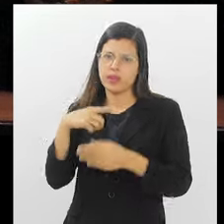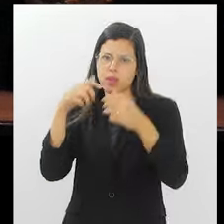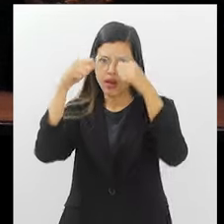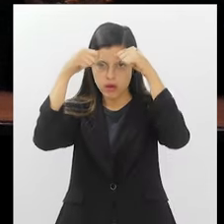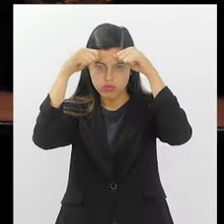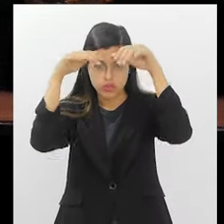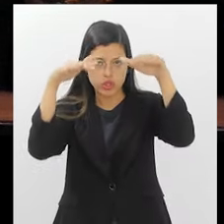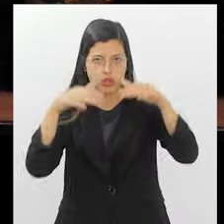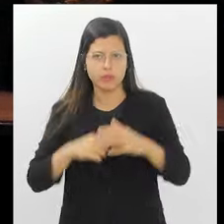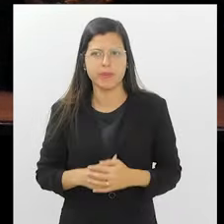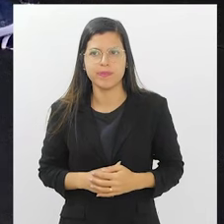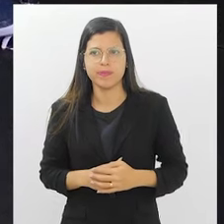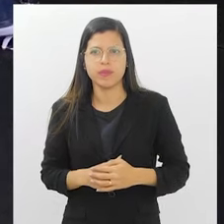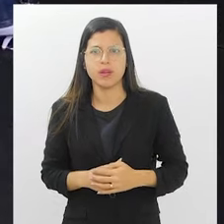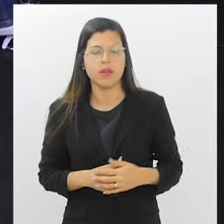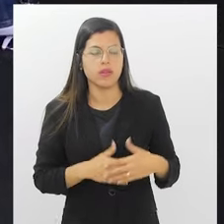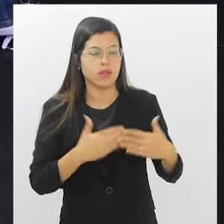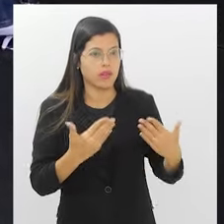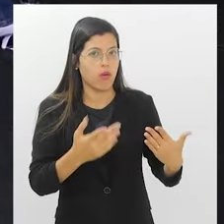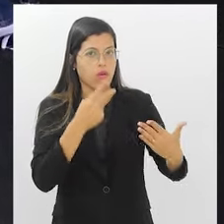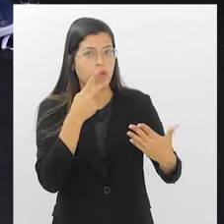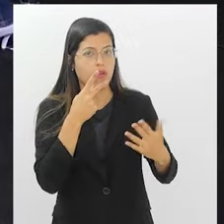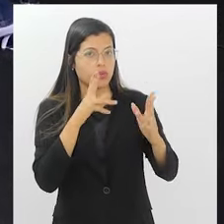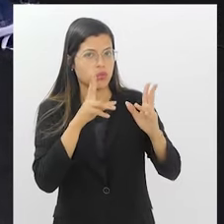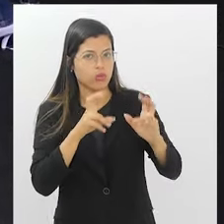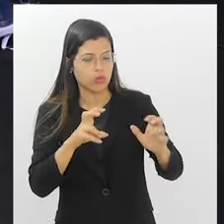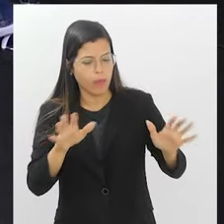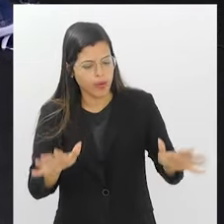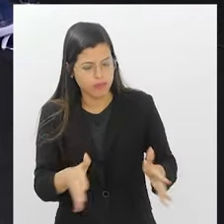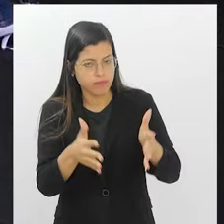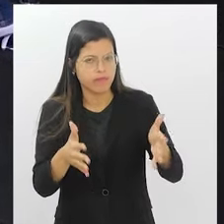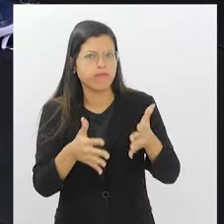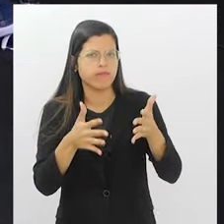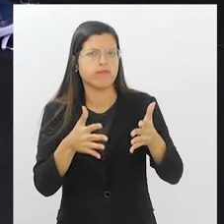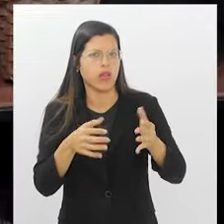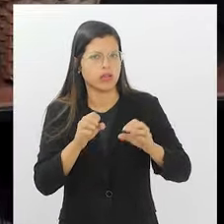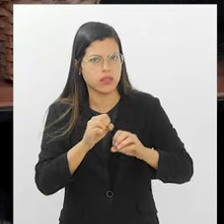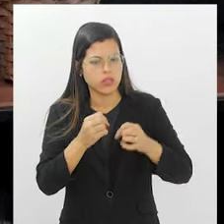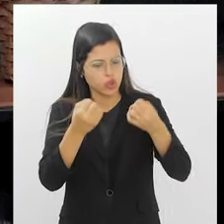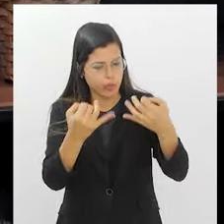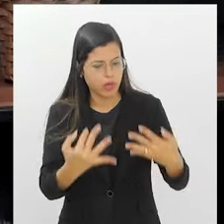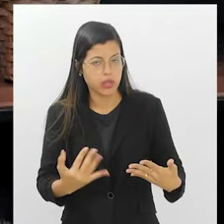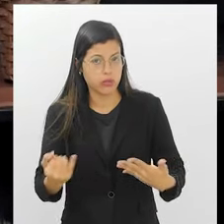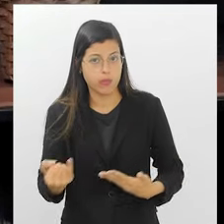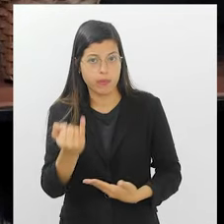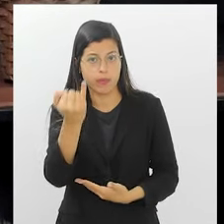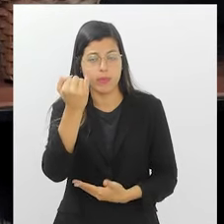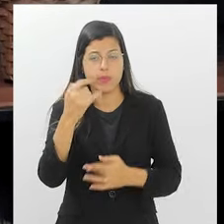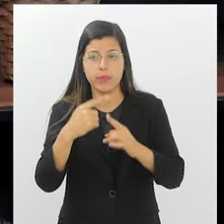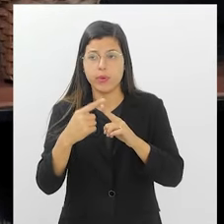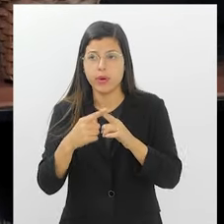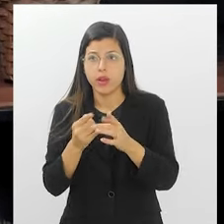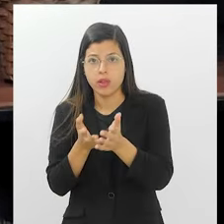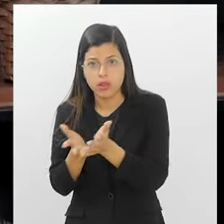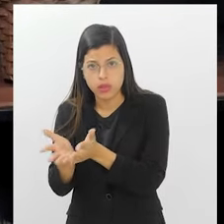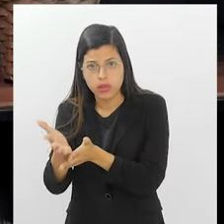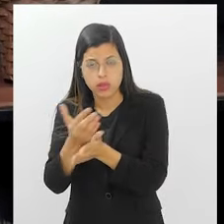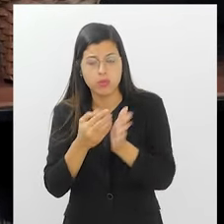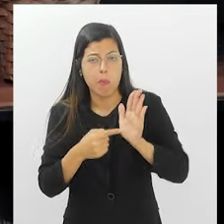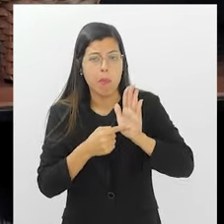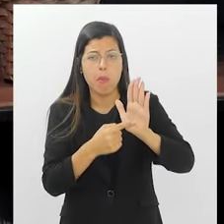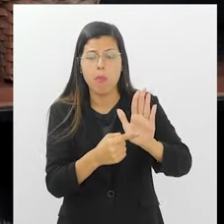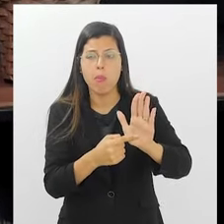pessoa com TEA. Falando em estímulo, né, esses esclarecimentos são muito importantes porque